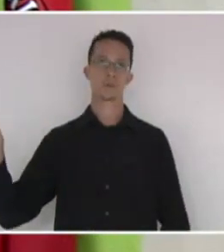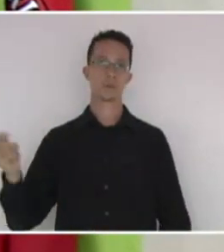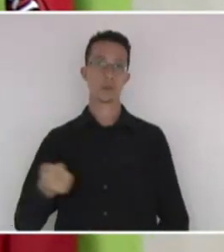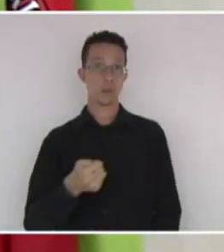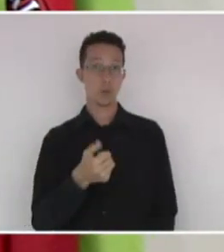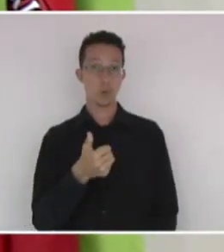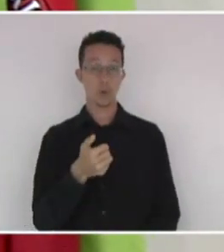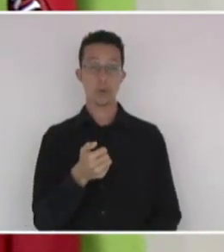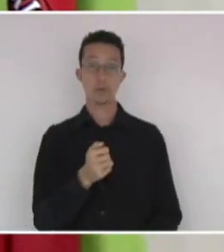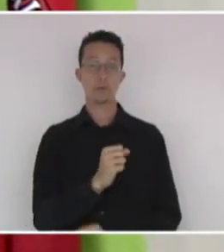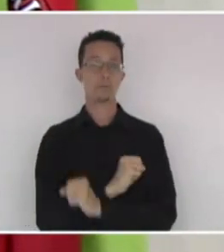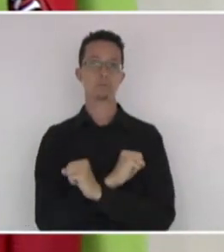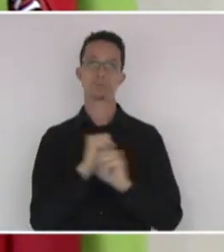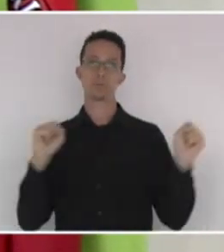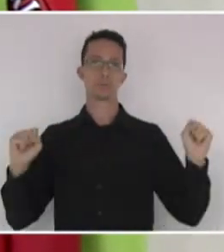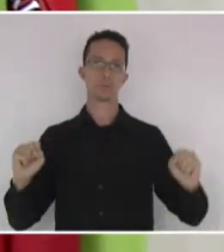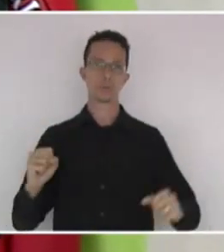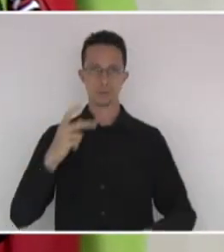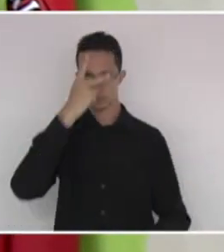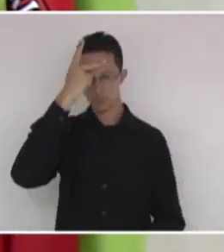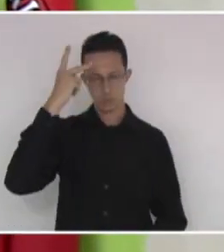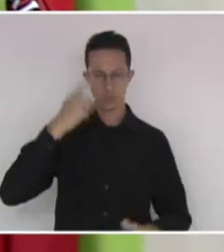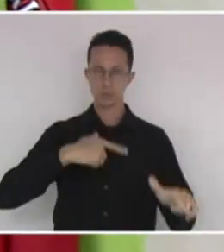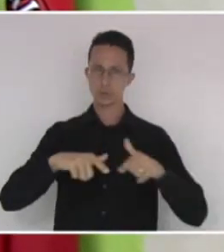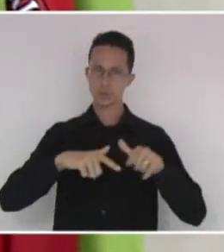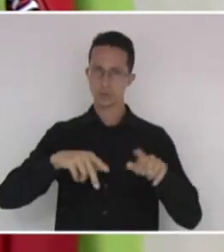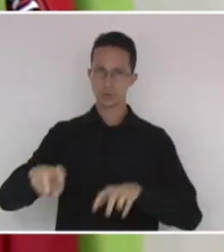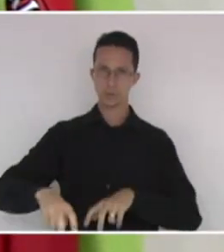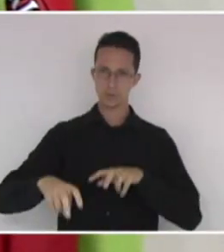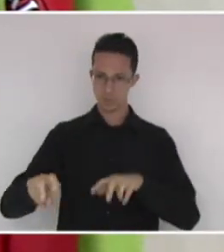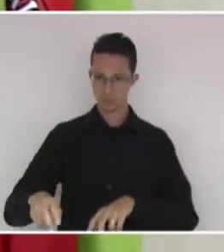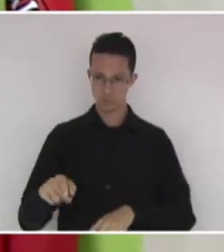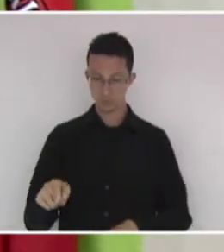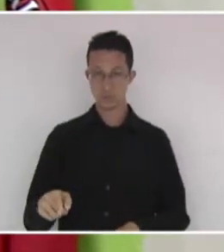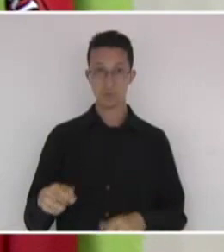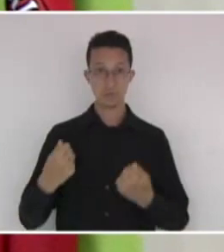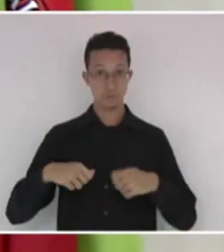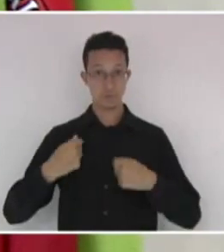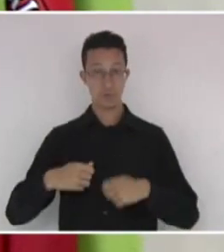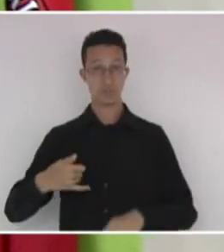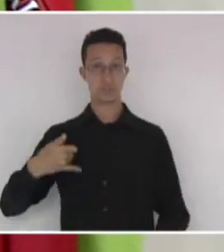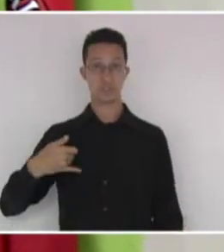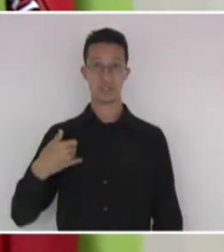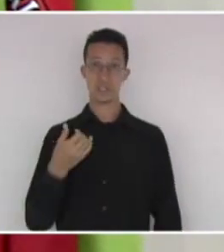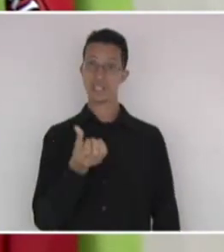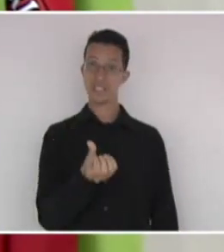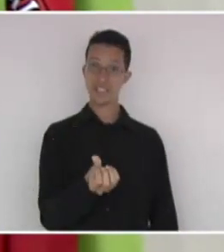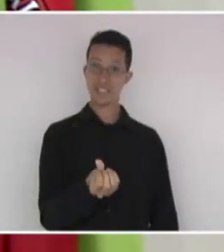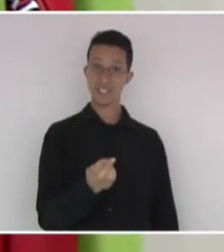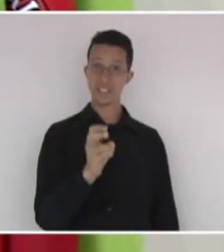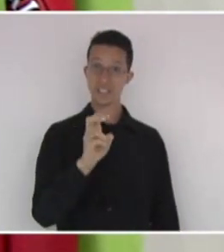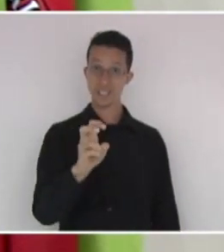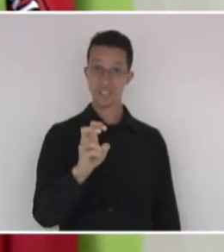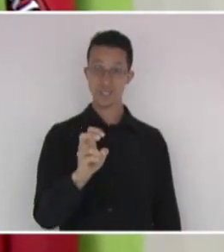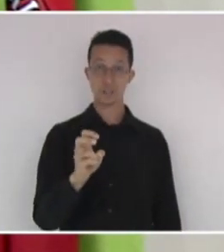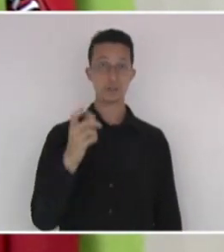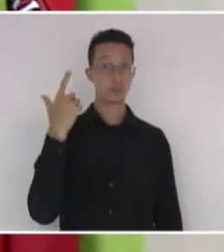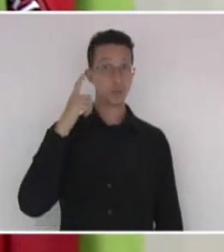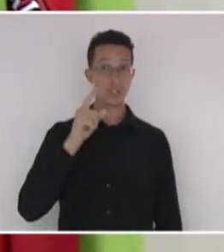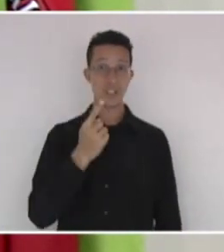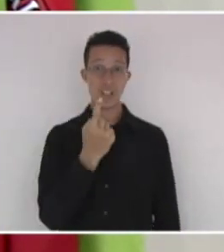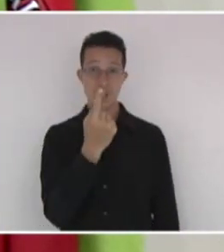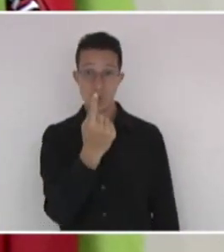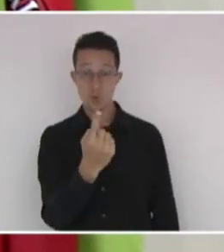o agricultor, a agricultora precisará estar com 65 anos para pegar um